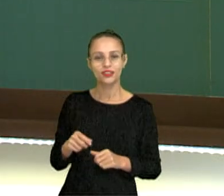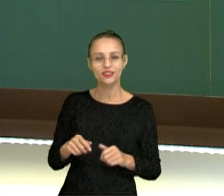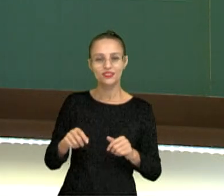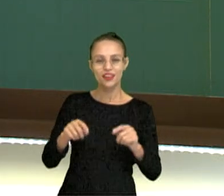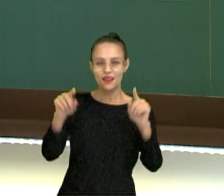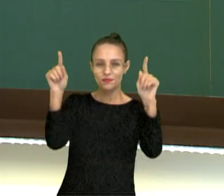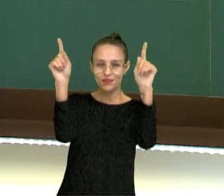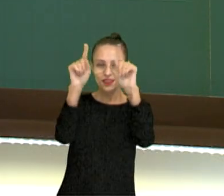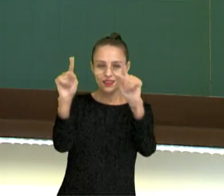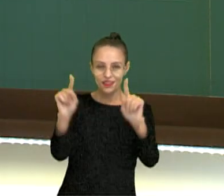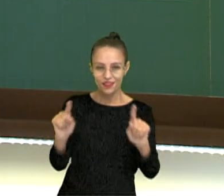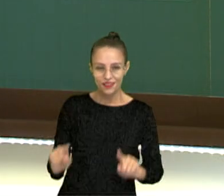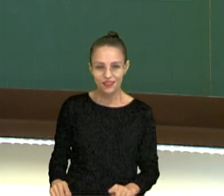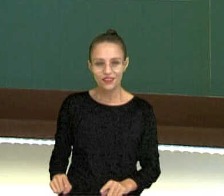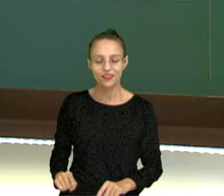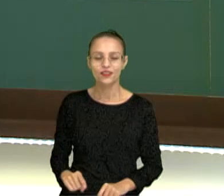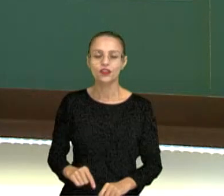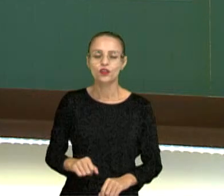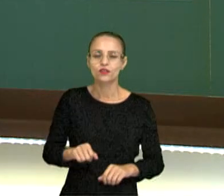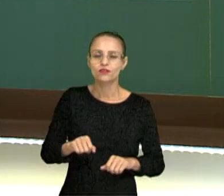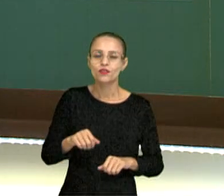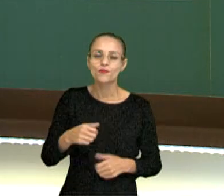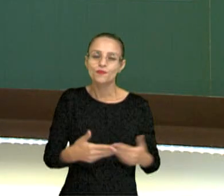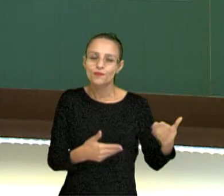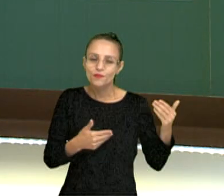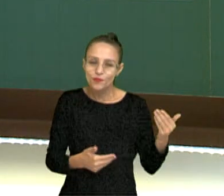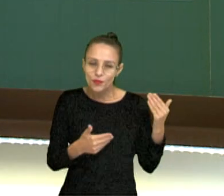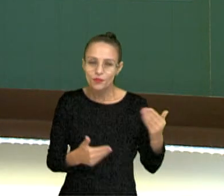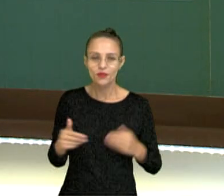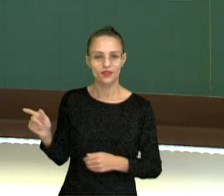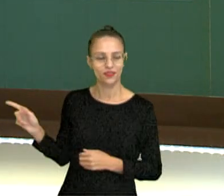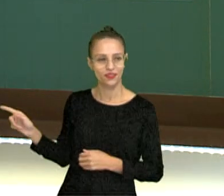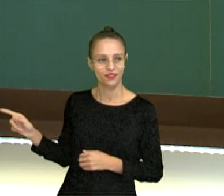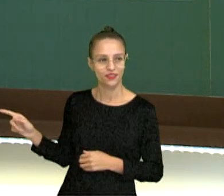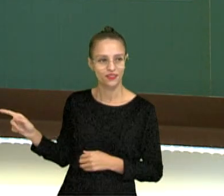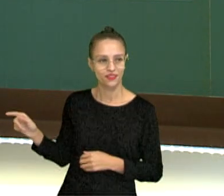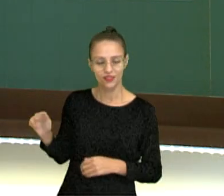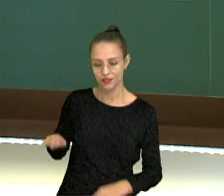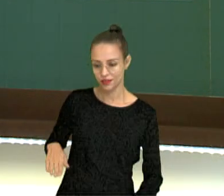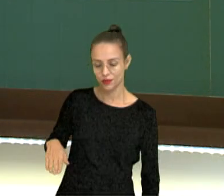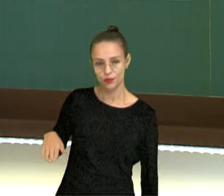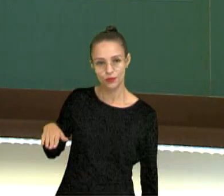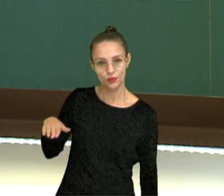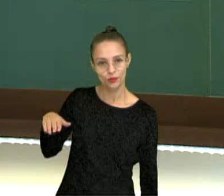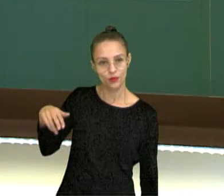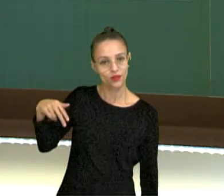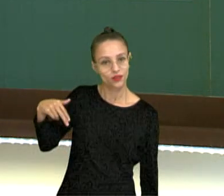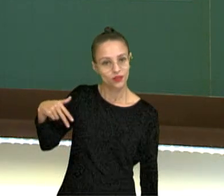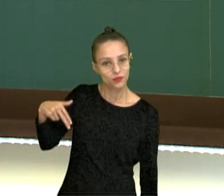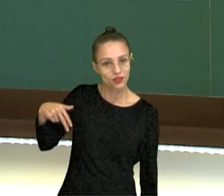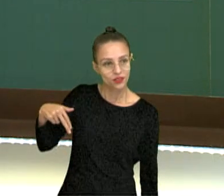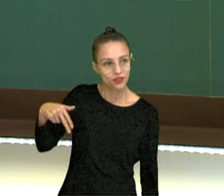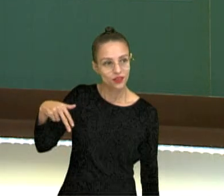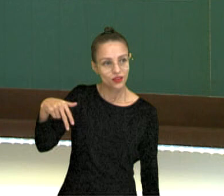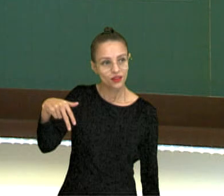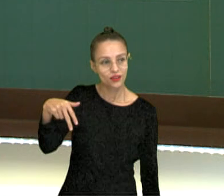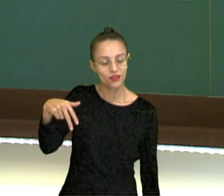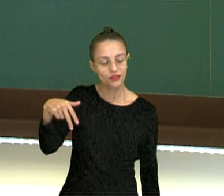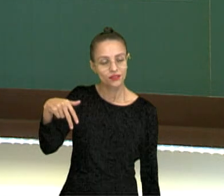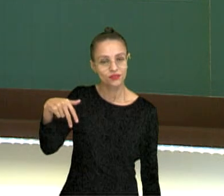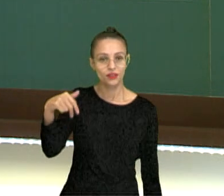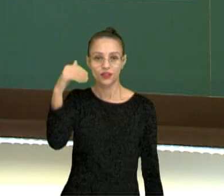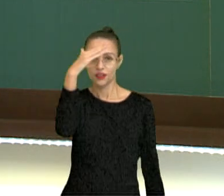das pessoas, bebê engatinhando, começando a crescer e a caminhar, se